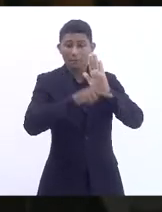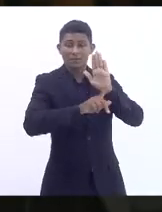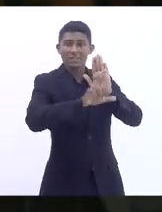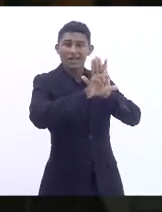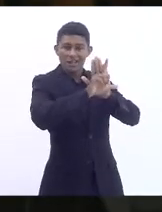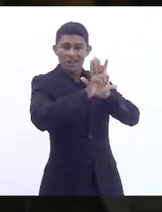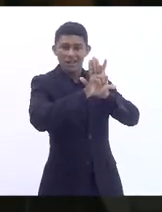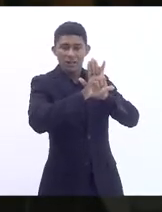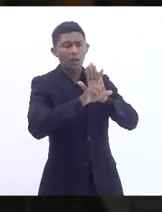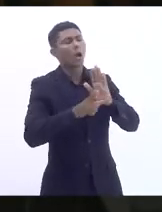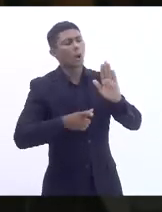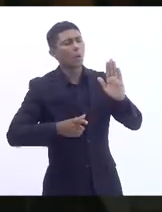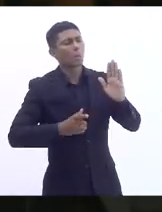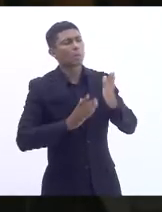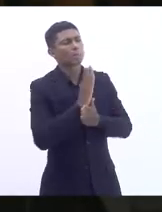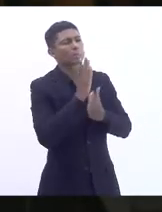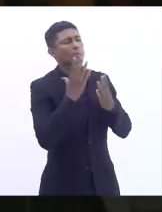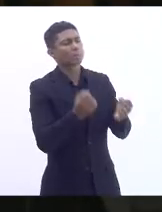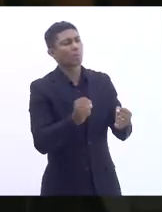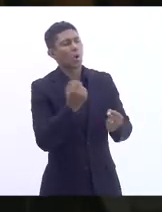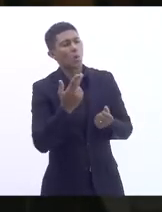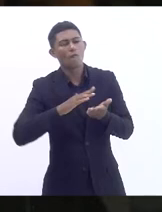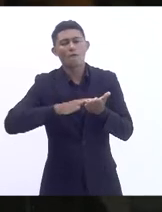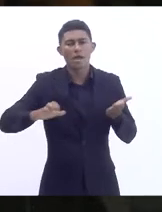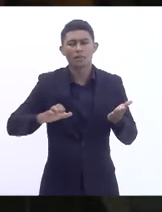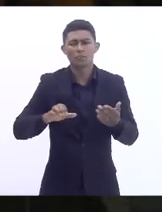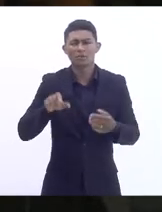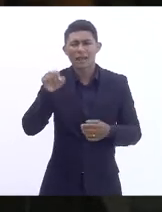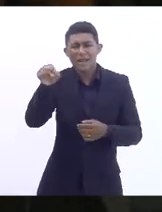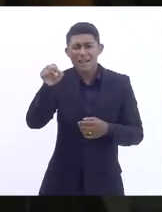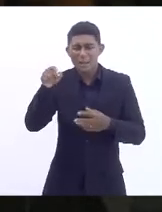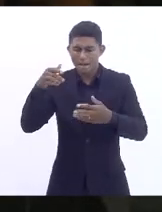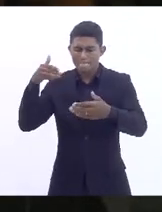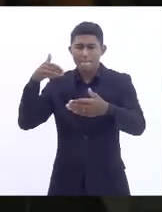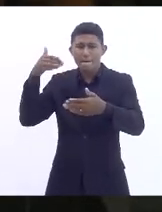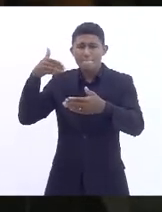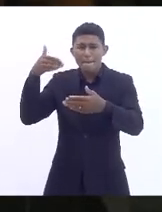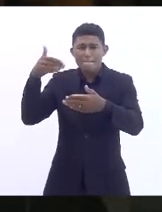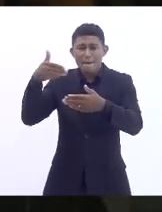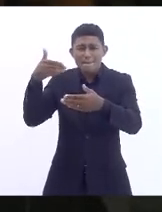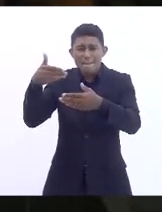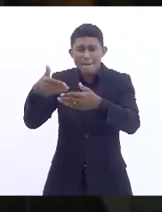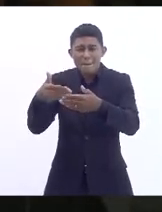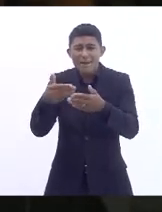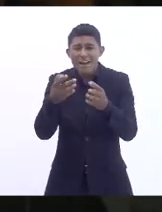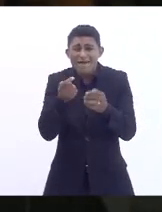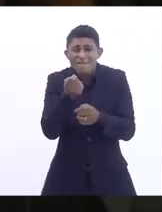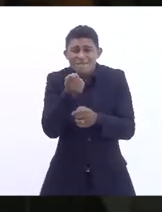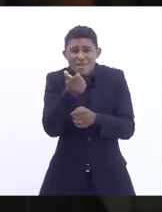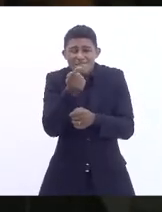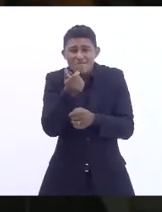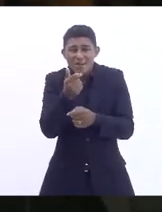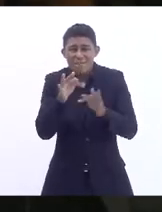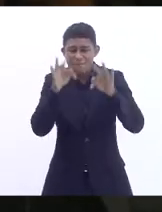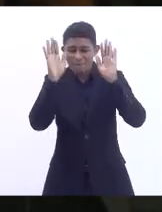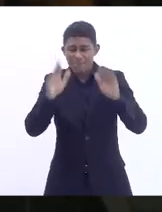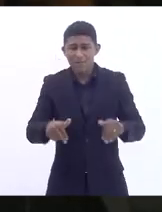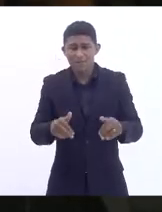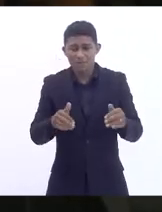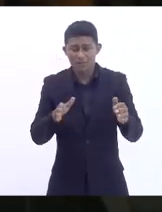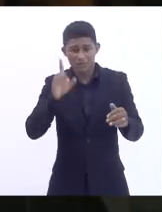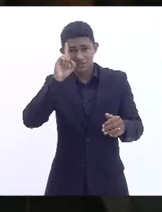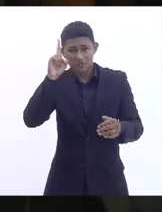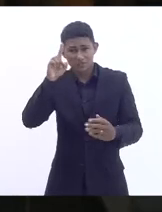os últimos dias, eu diria, para o último minuto do segundo tempo do último dia de